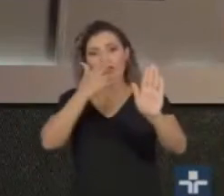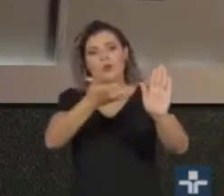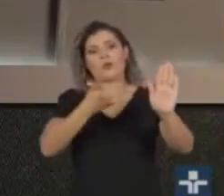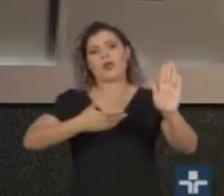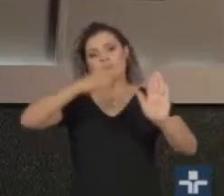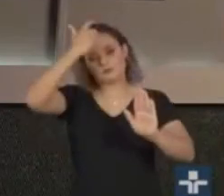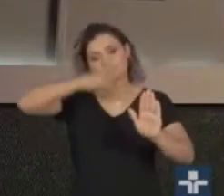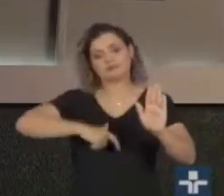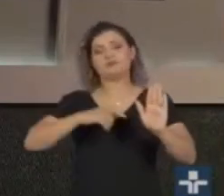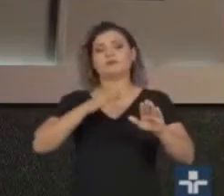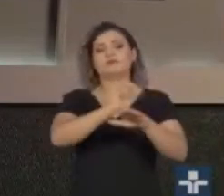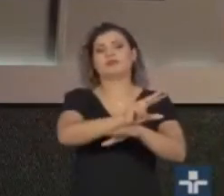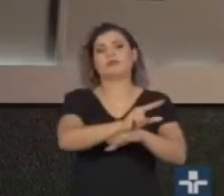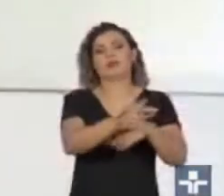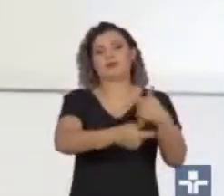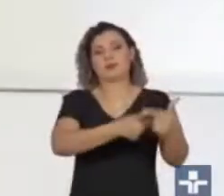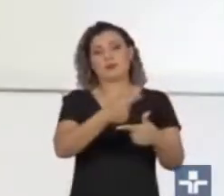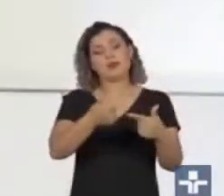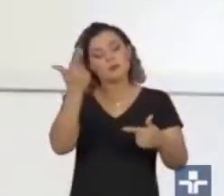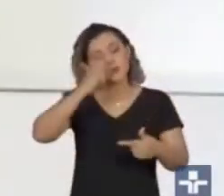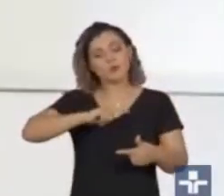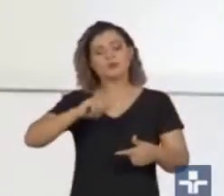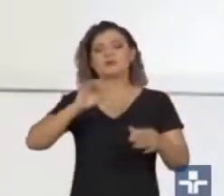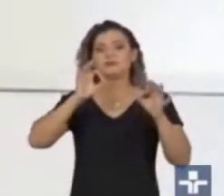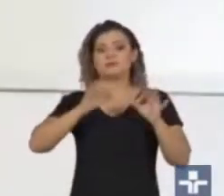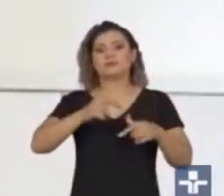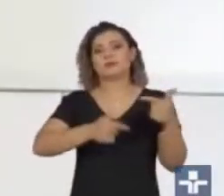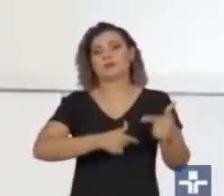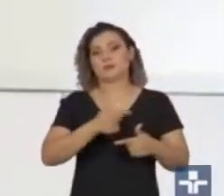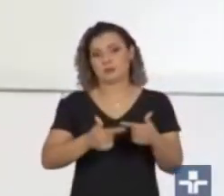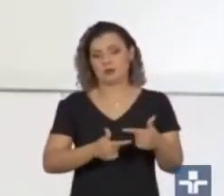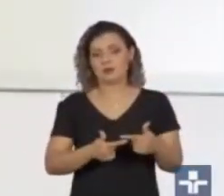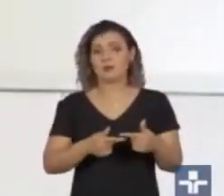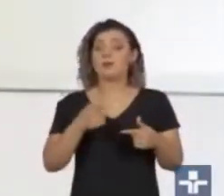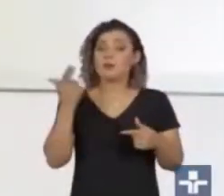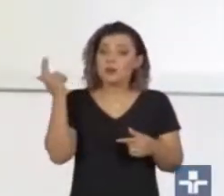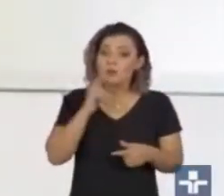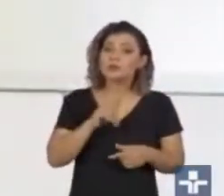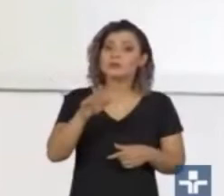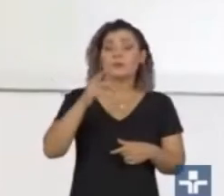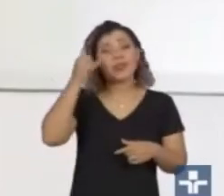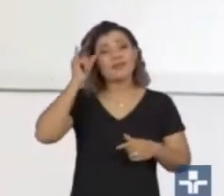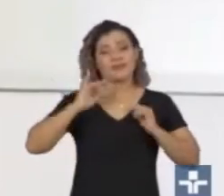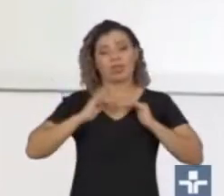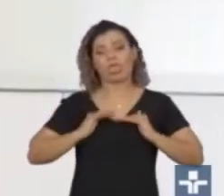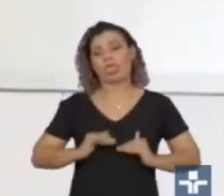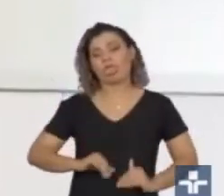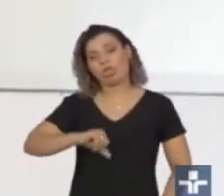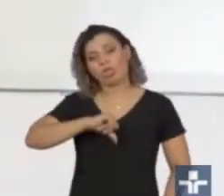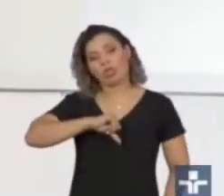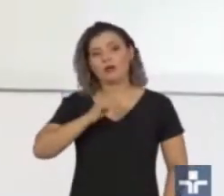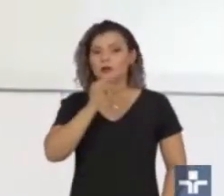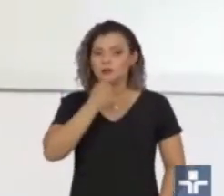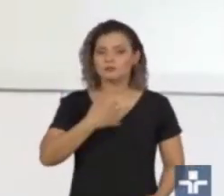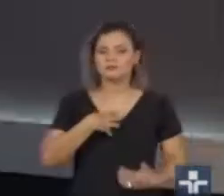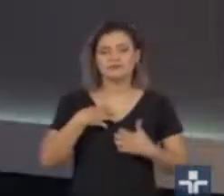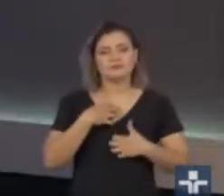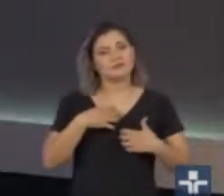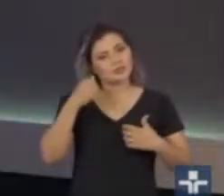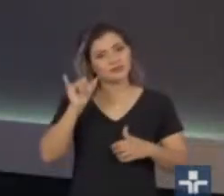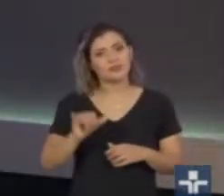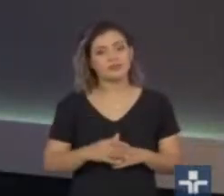você sabe que você vai conseguir desempenhar o papel, até para não ter essa frustração maior, né? Para não se frustrar.